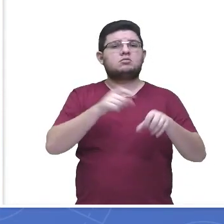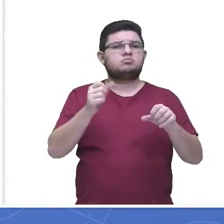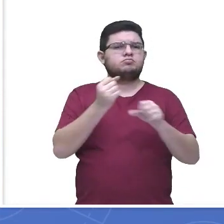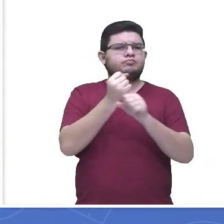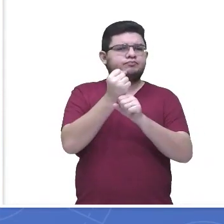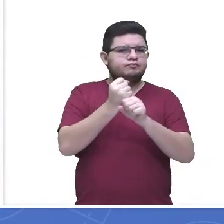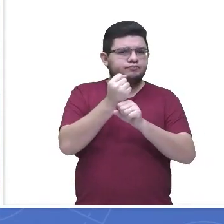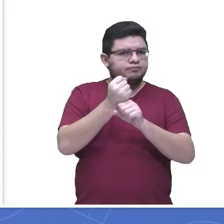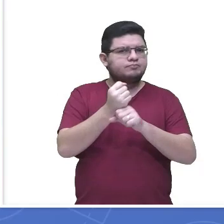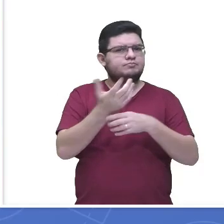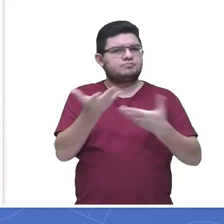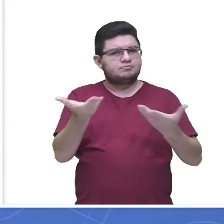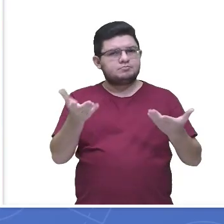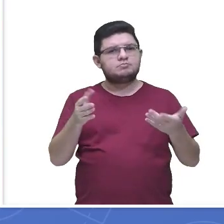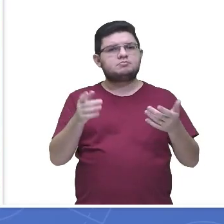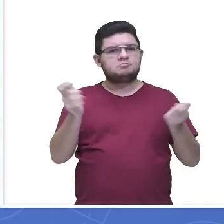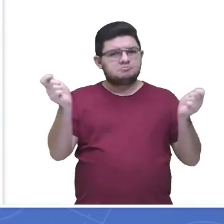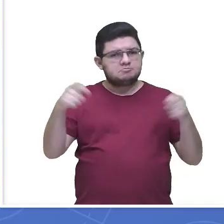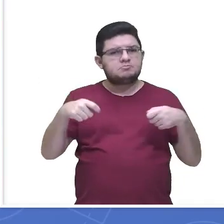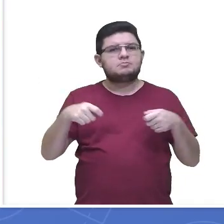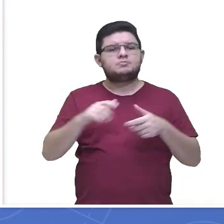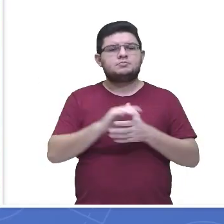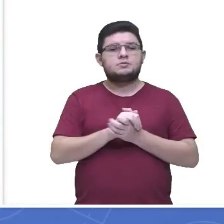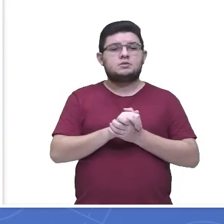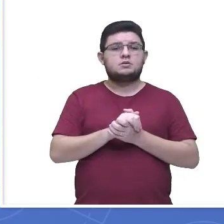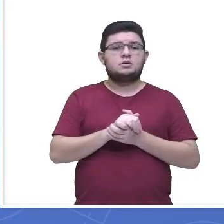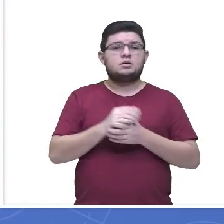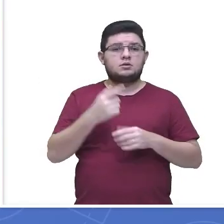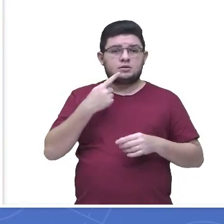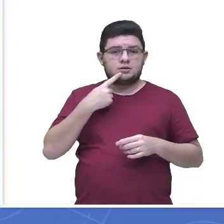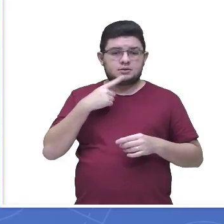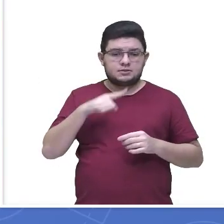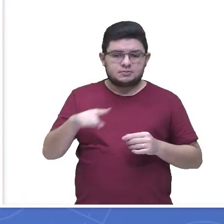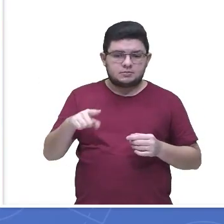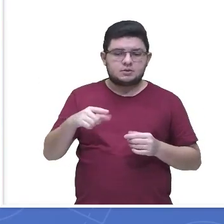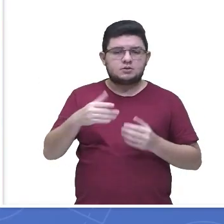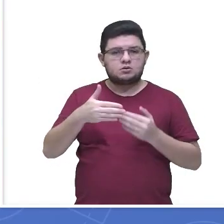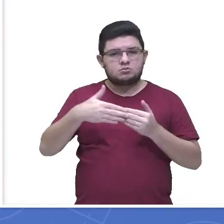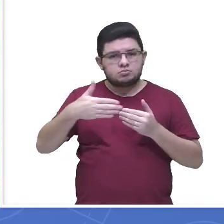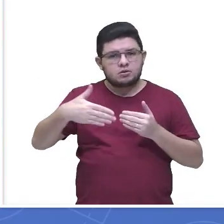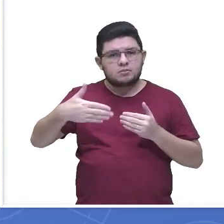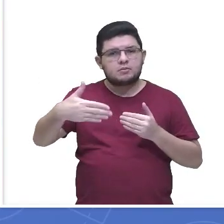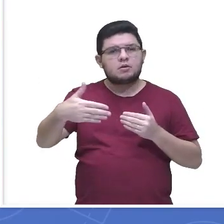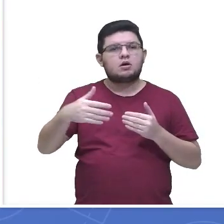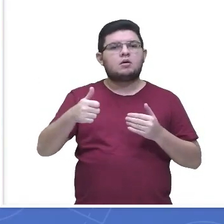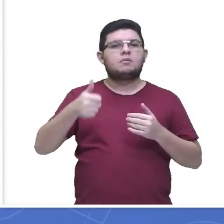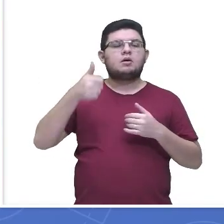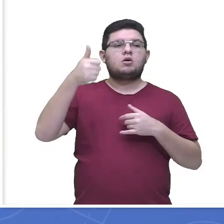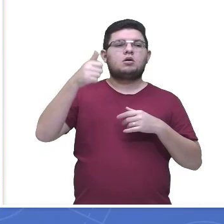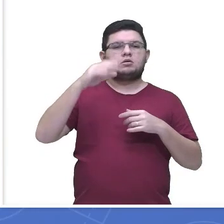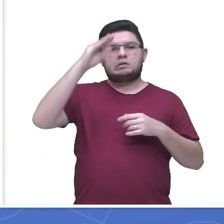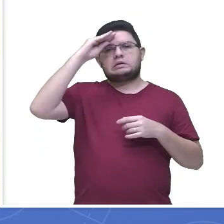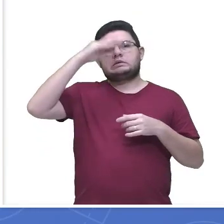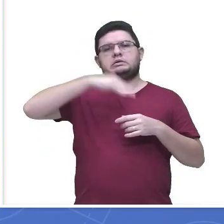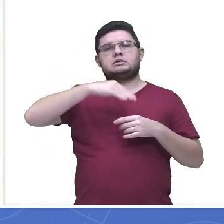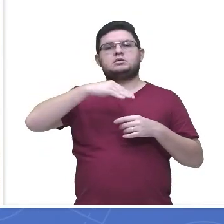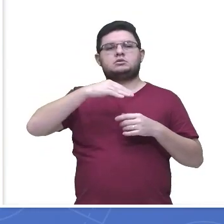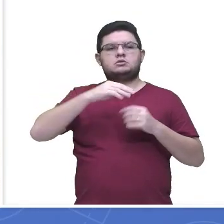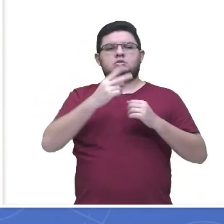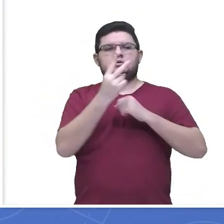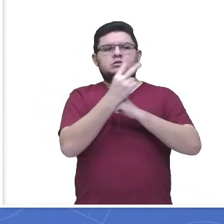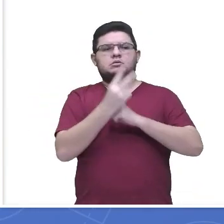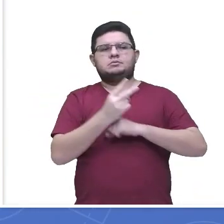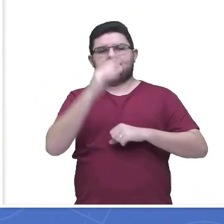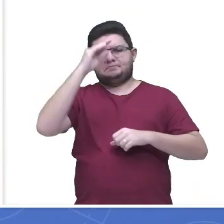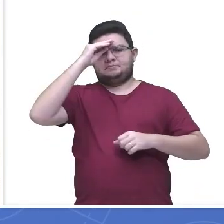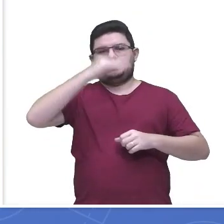maior. E geralmente, nas primeiras semanas, a pessoa já percebe uma melhora. E aí elas abandonam o tratamento. Mas é importante fazer esse